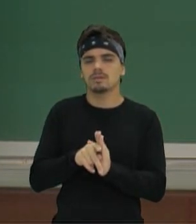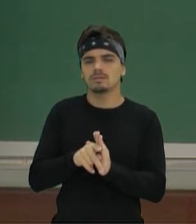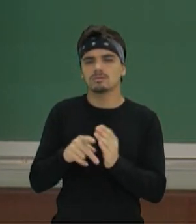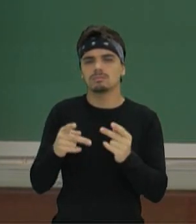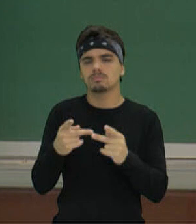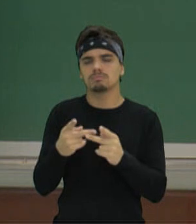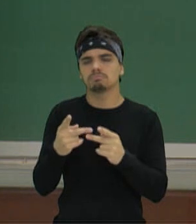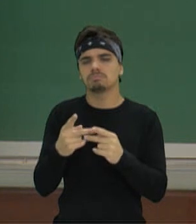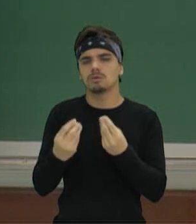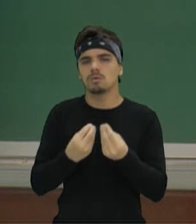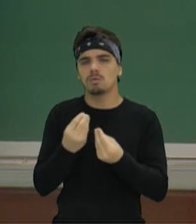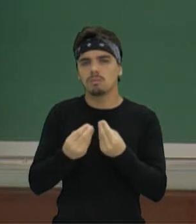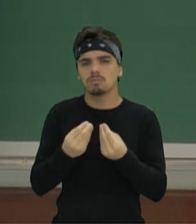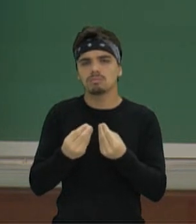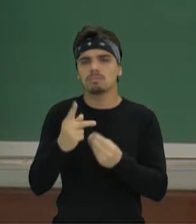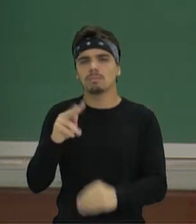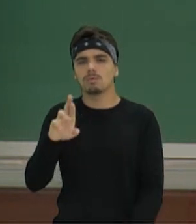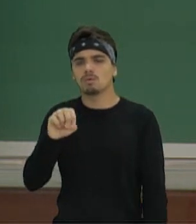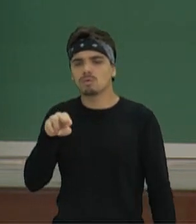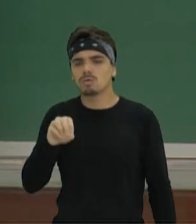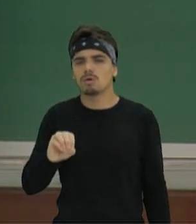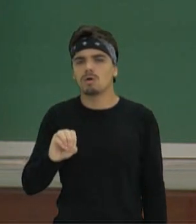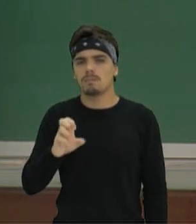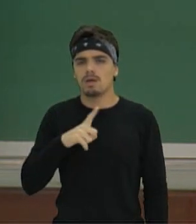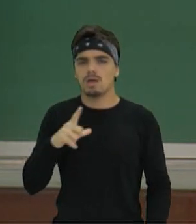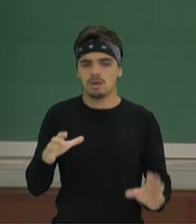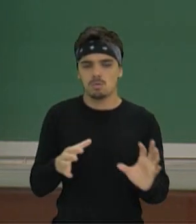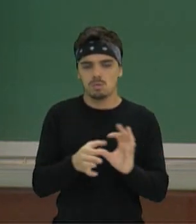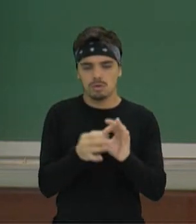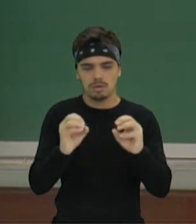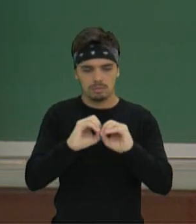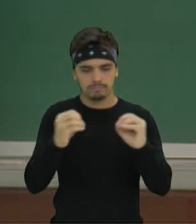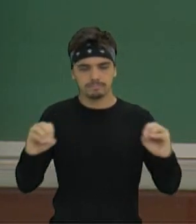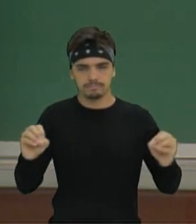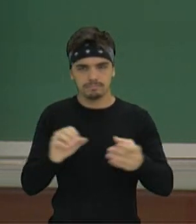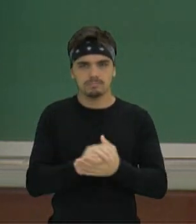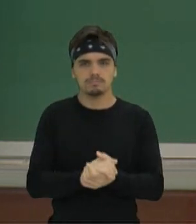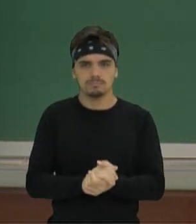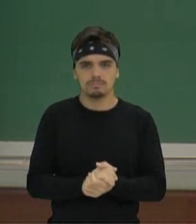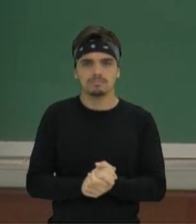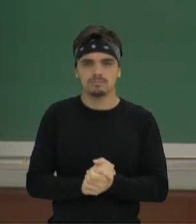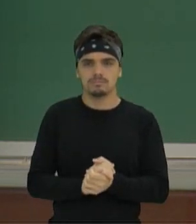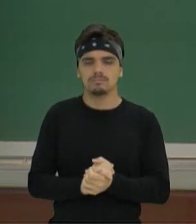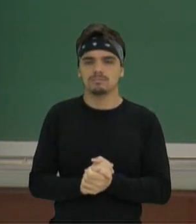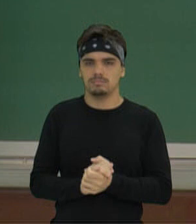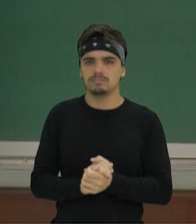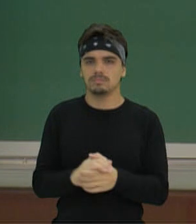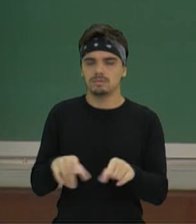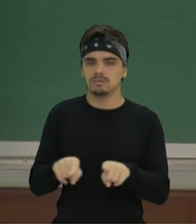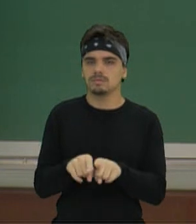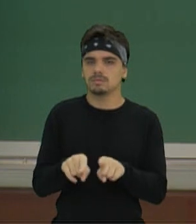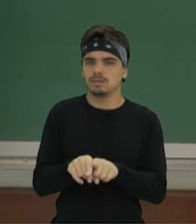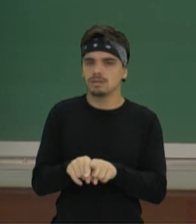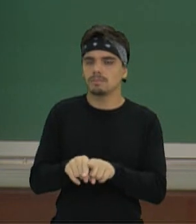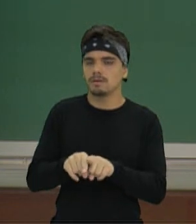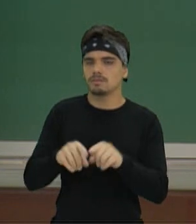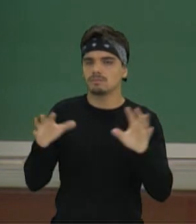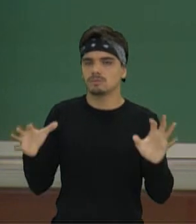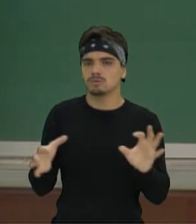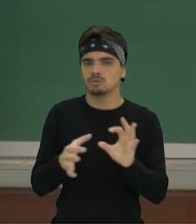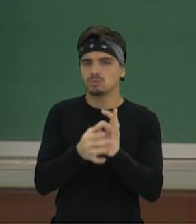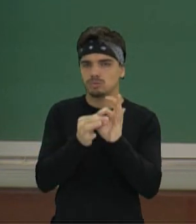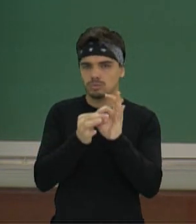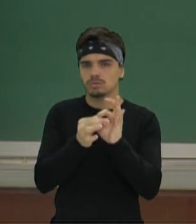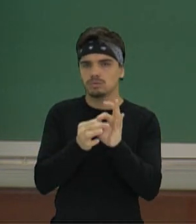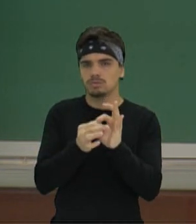que o pronome relativo ele é utilizado justamente para unir orações. Então, você tem uma ideia, você tem a segunda ideia, vamos juntá-las em